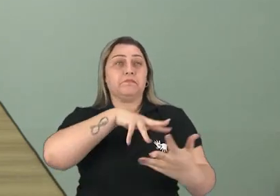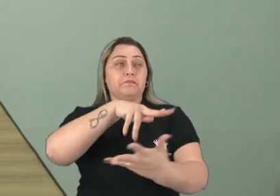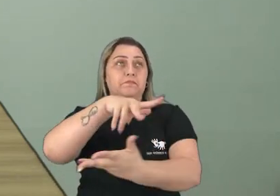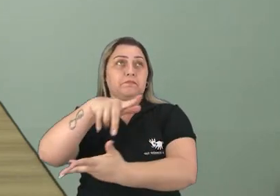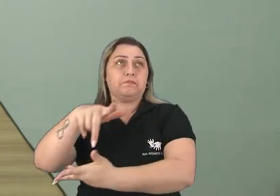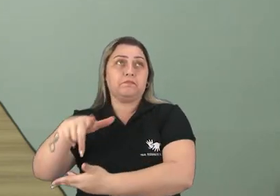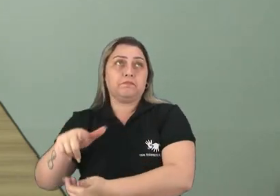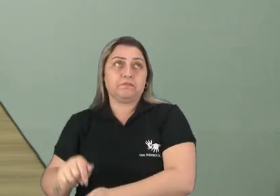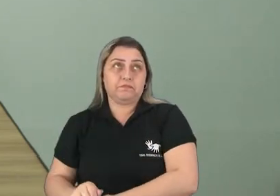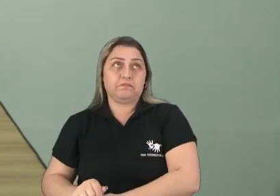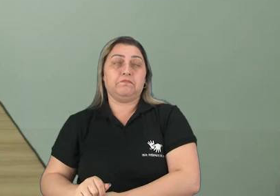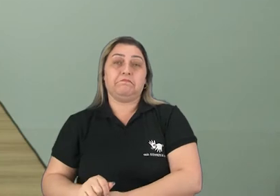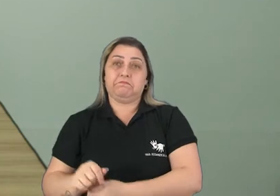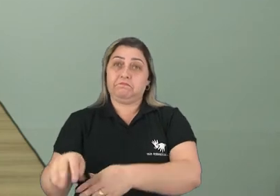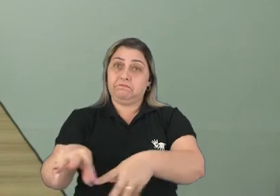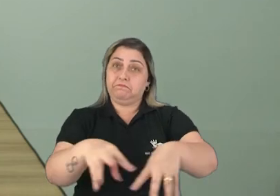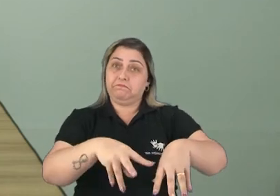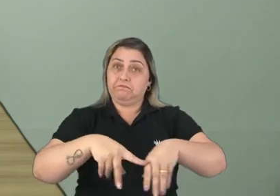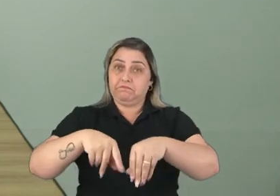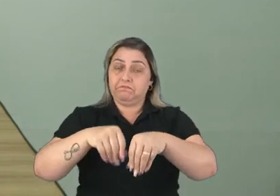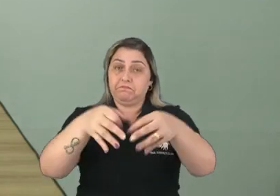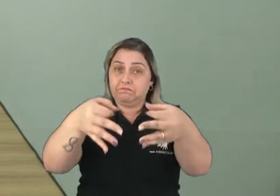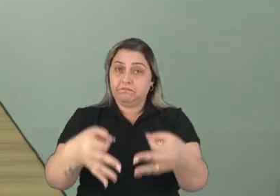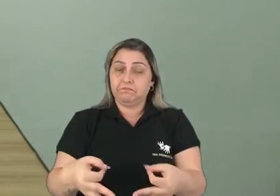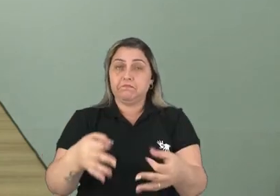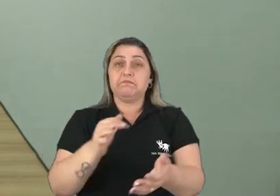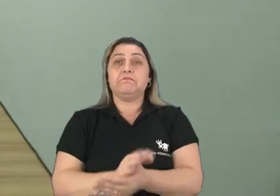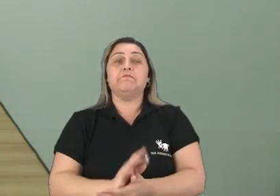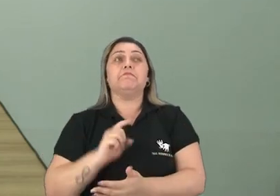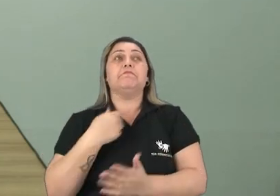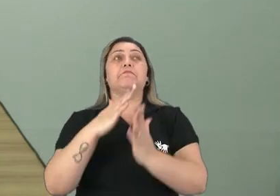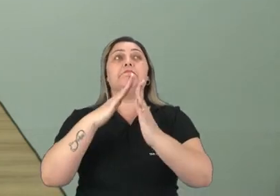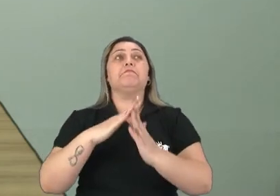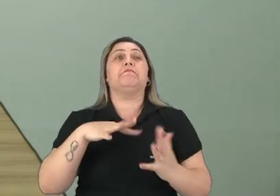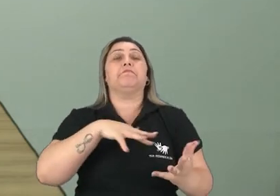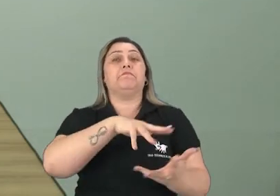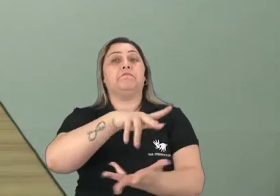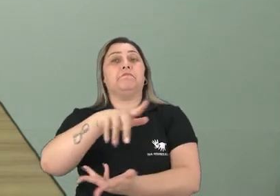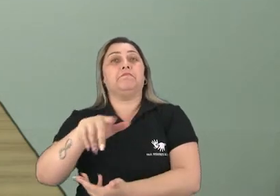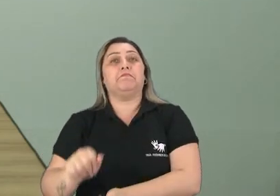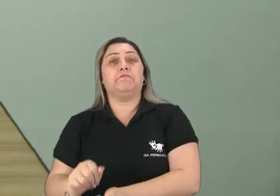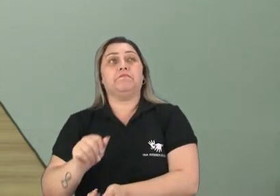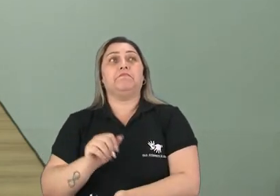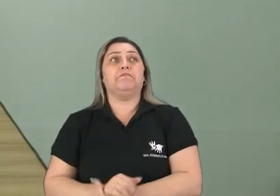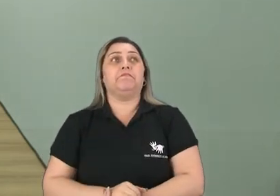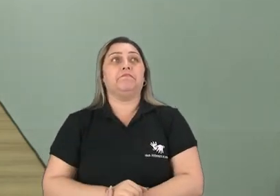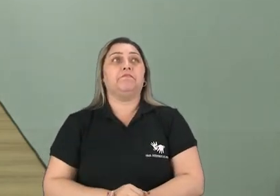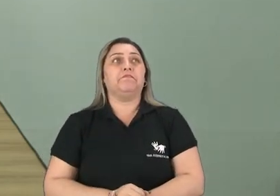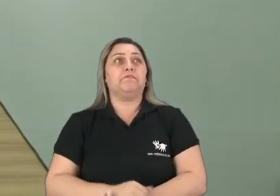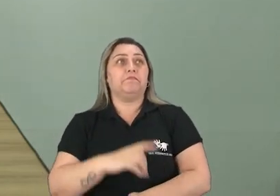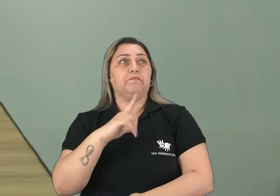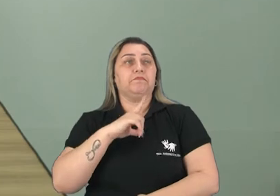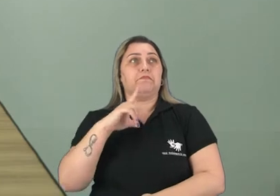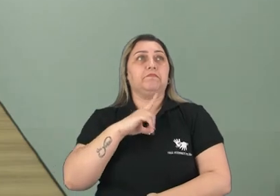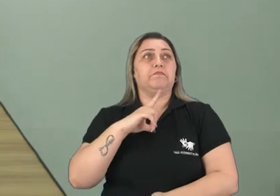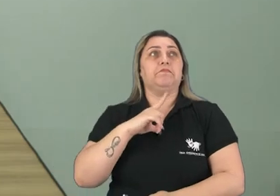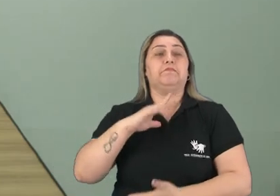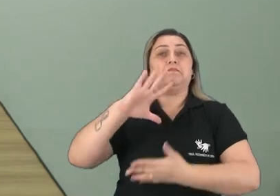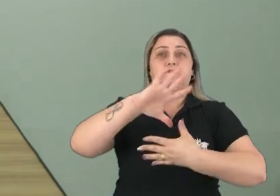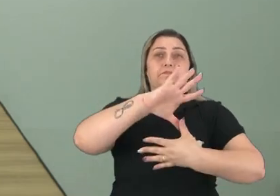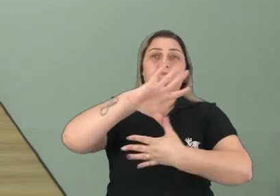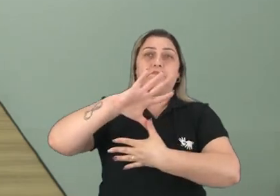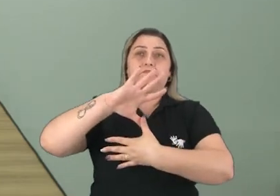Ele mora no planeta Terra, certo? Nós moramos no planeta Terra. Então, aqui eu tenho o